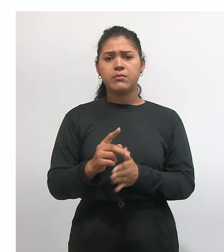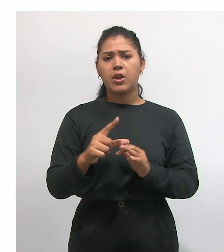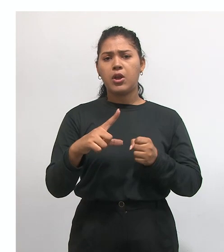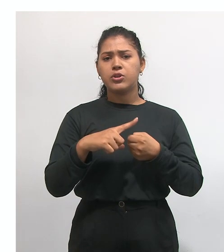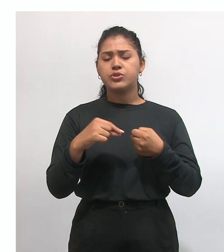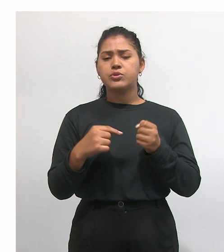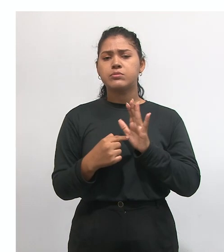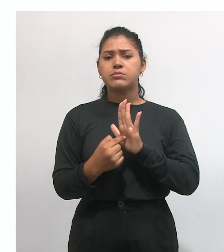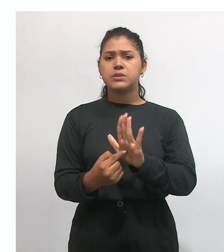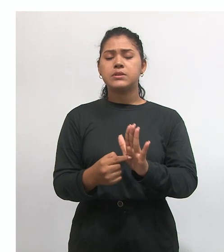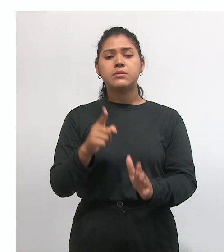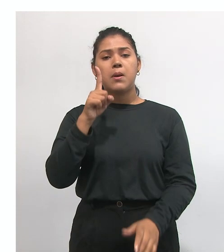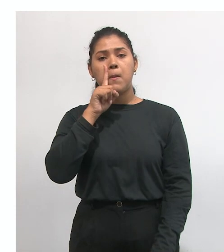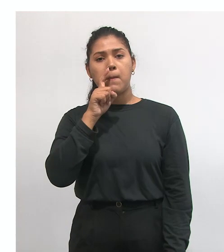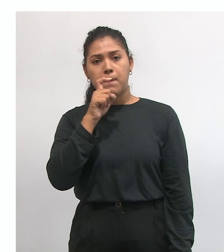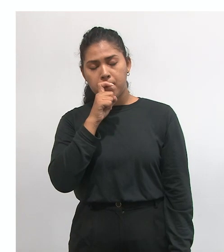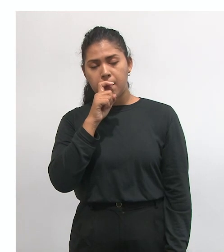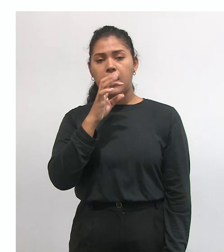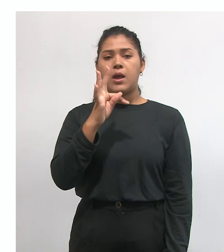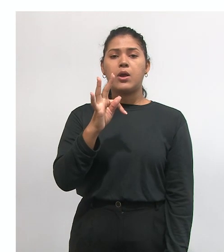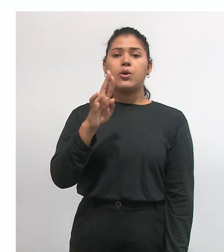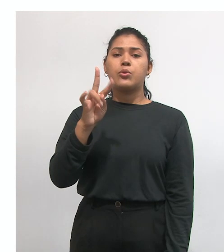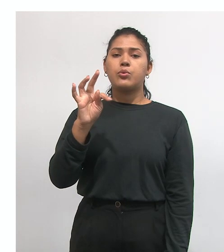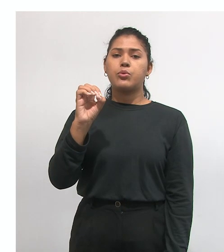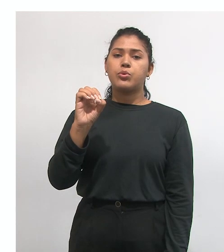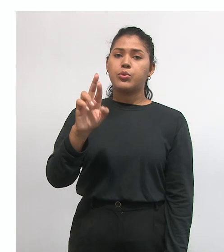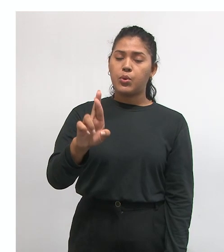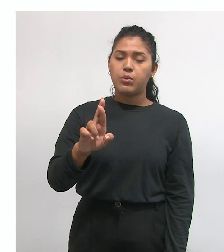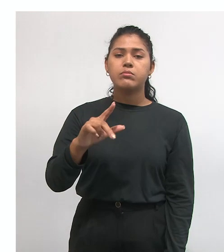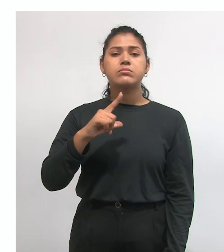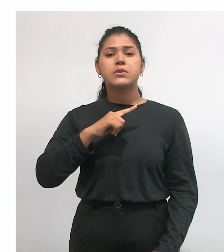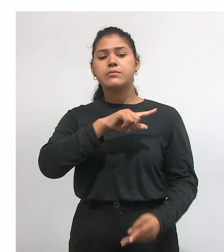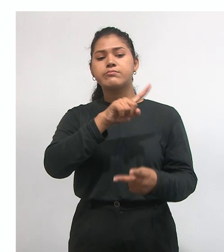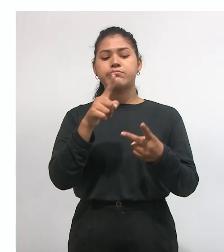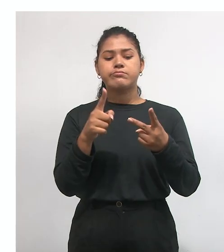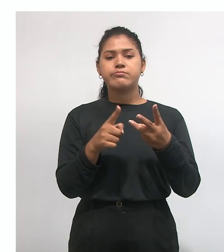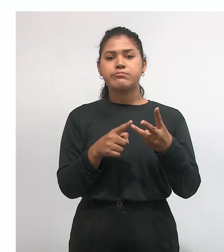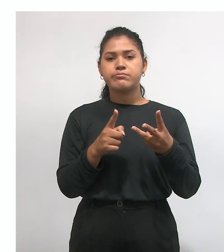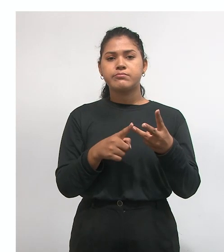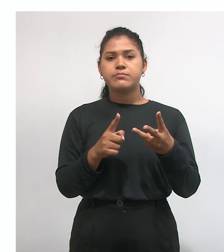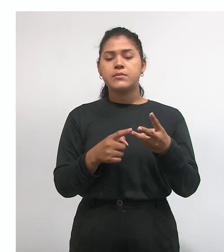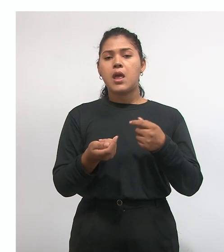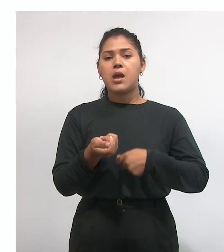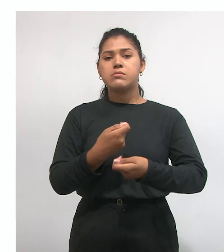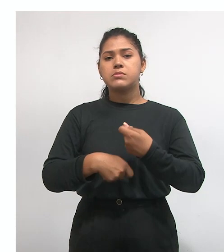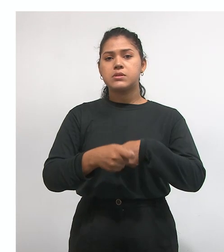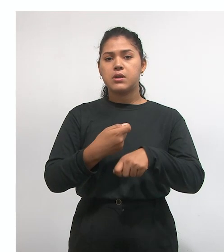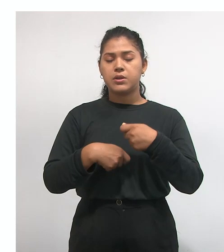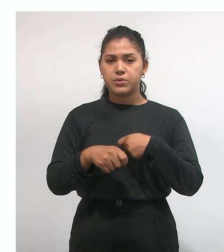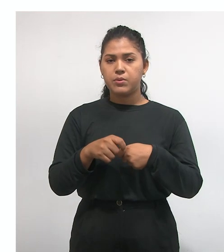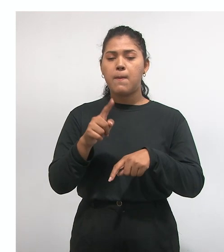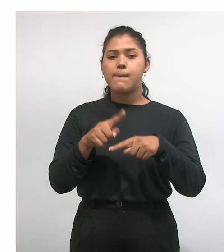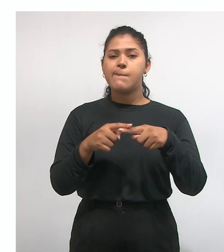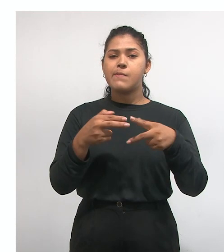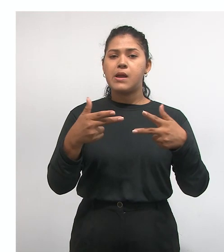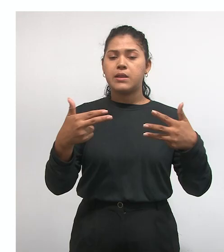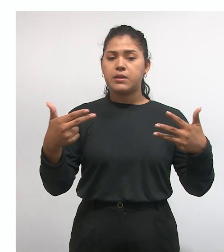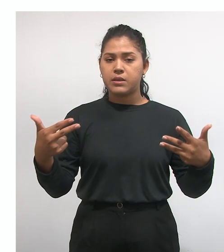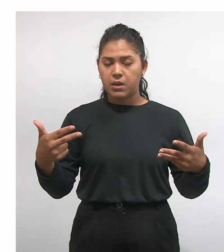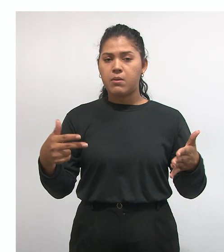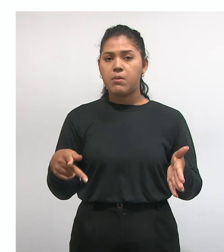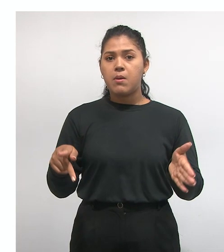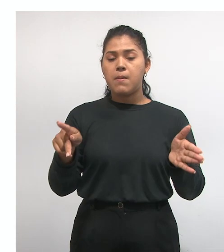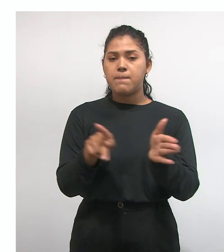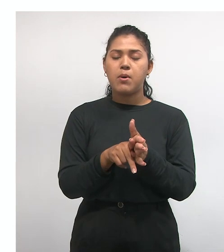134, além dos pais e dos tutores, né, e dos curadores, nós temos os administradores de bens de terceiros pelos